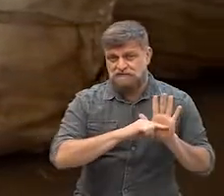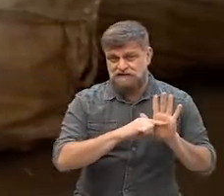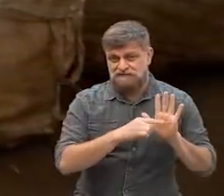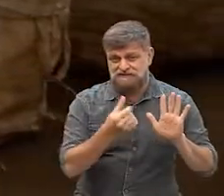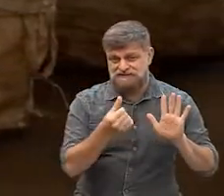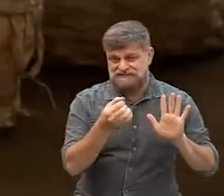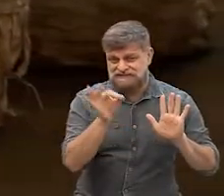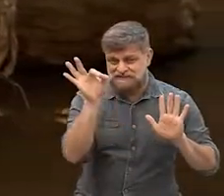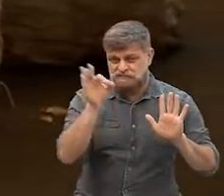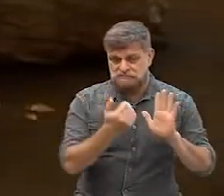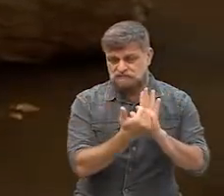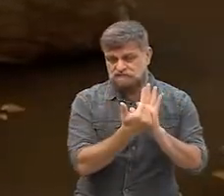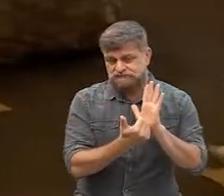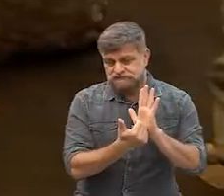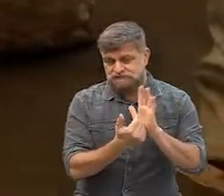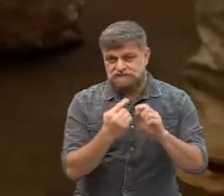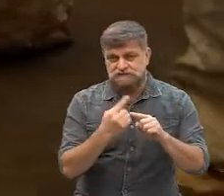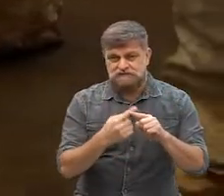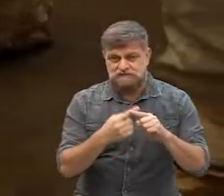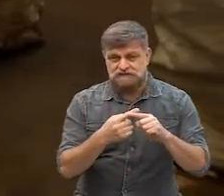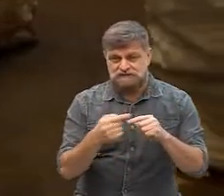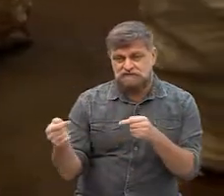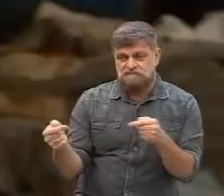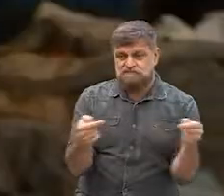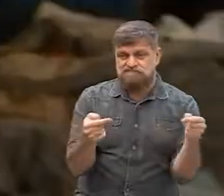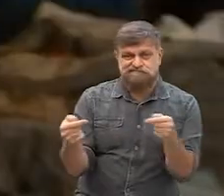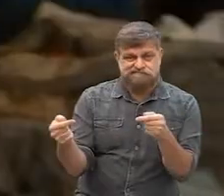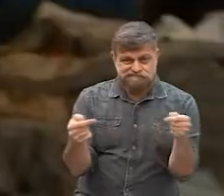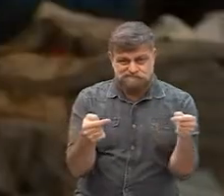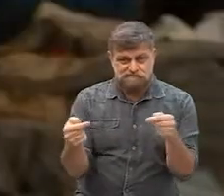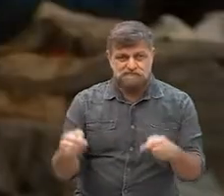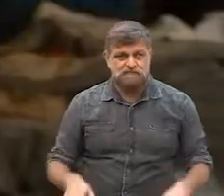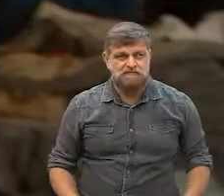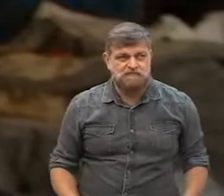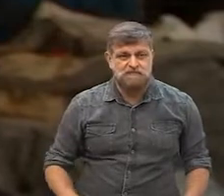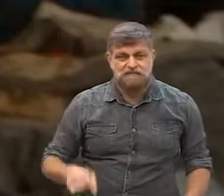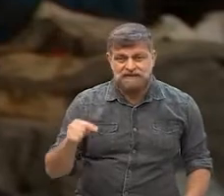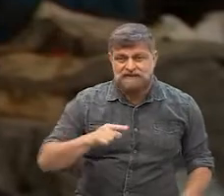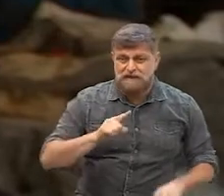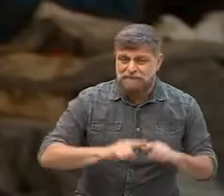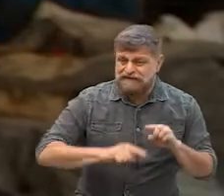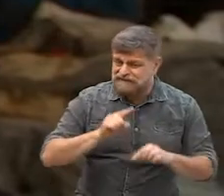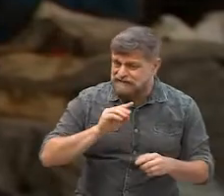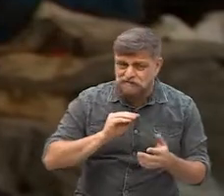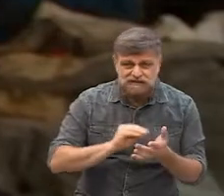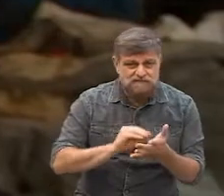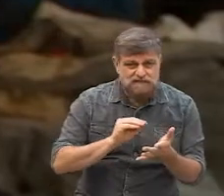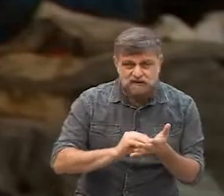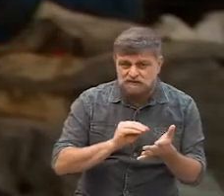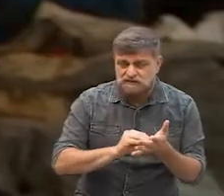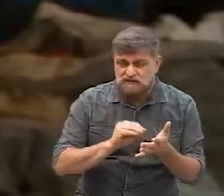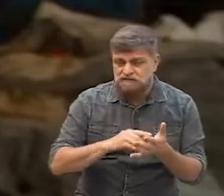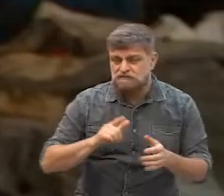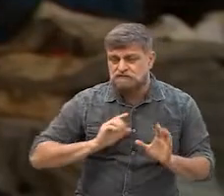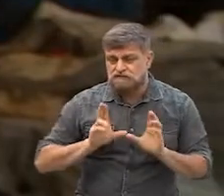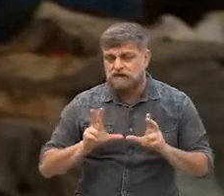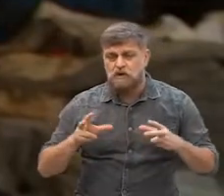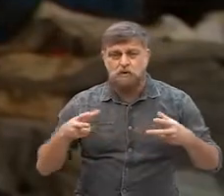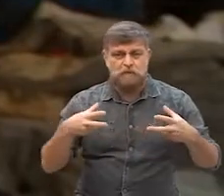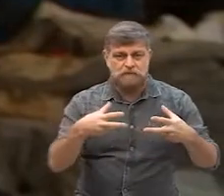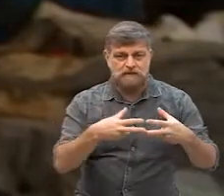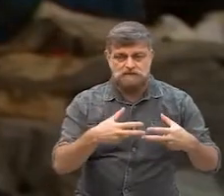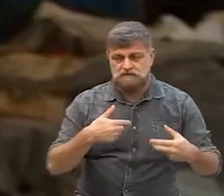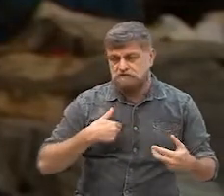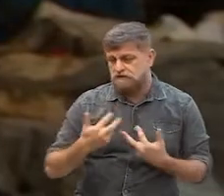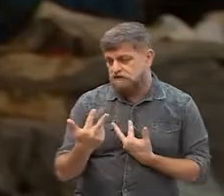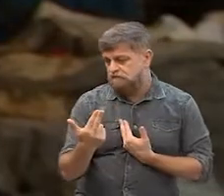60% provocada pelo aumento da concorrência. Está faltando material nas cooperativas, tem cooperativa igual a